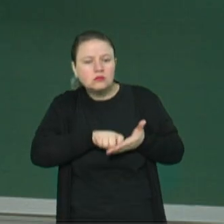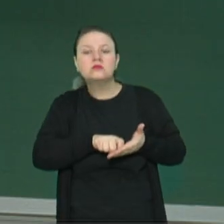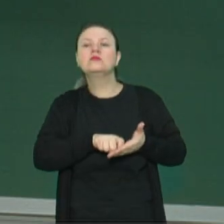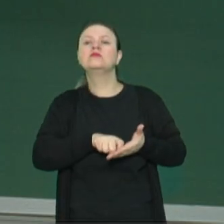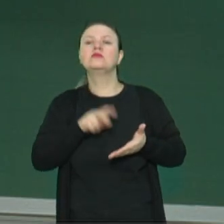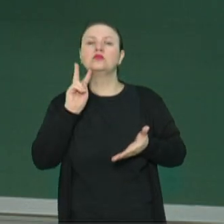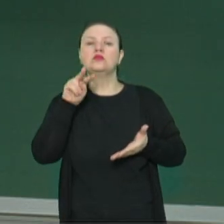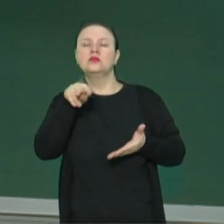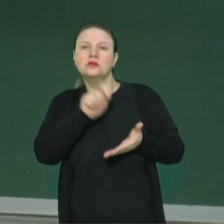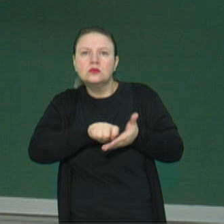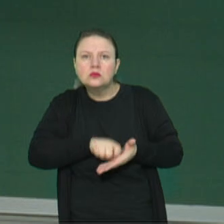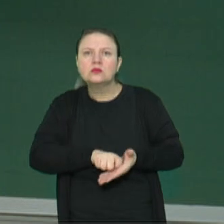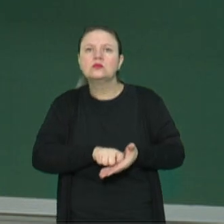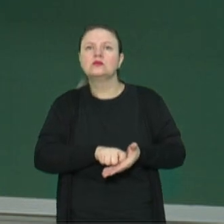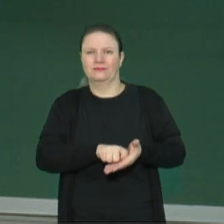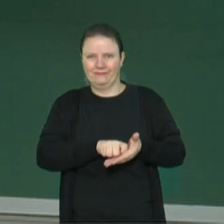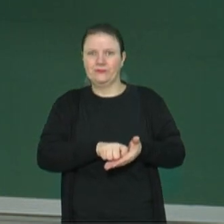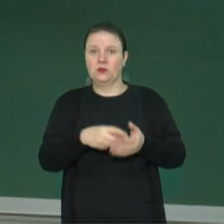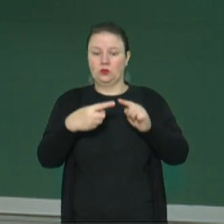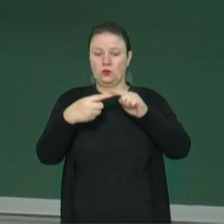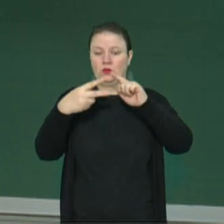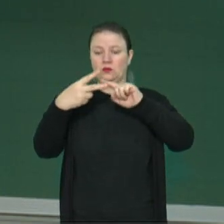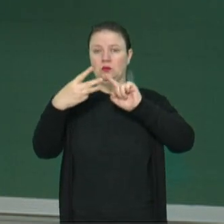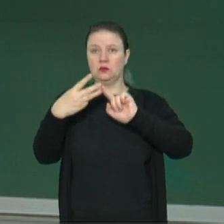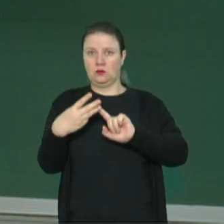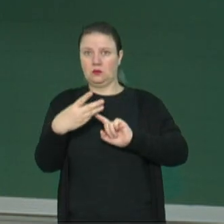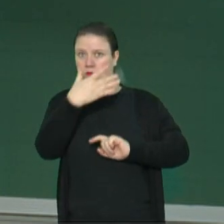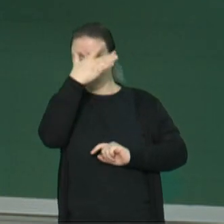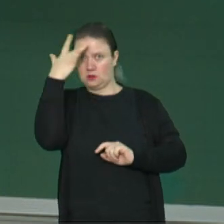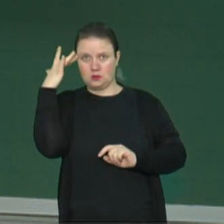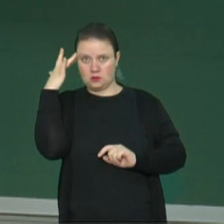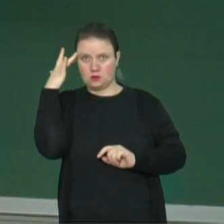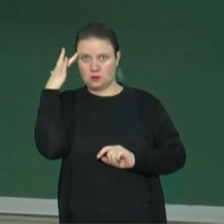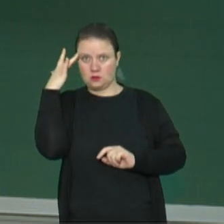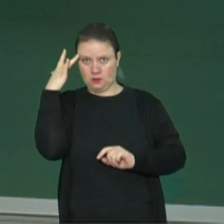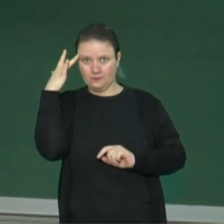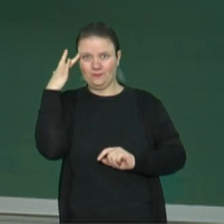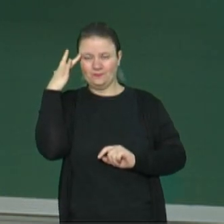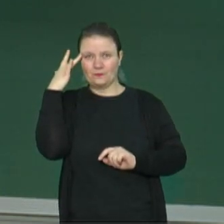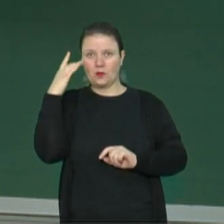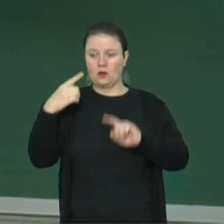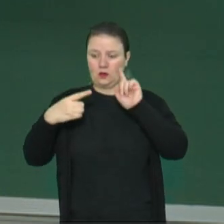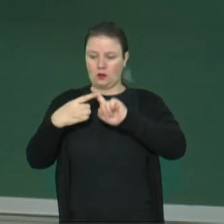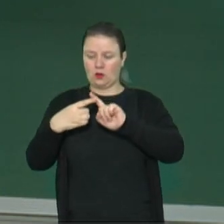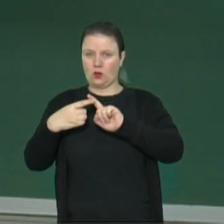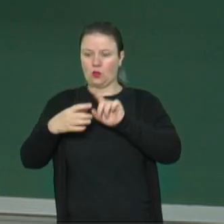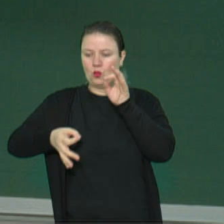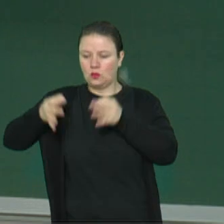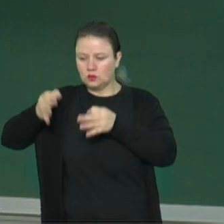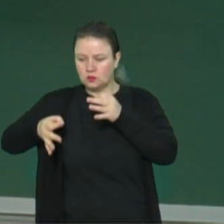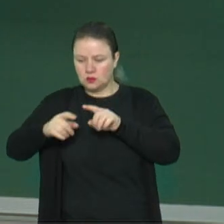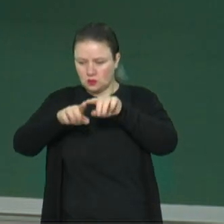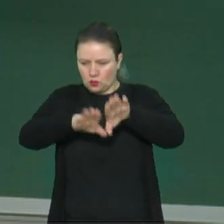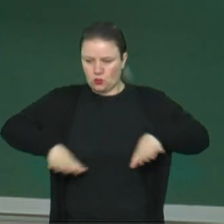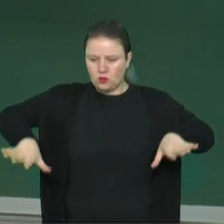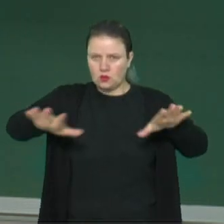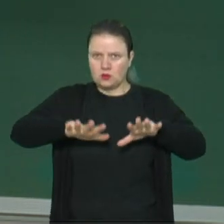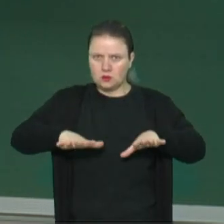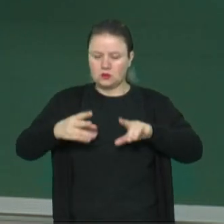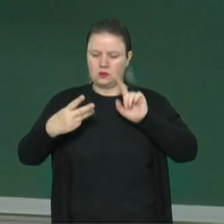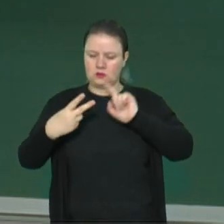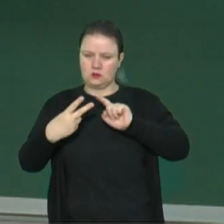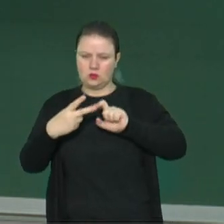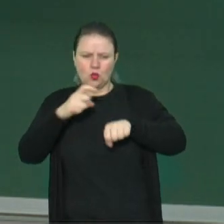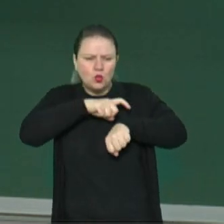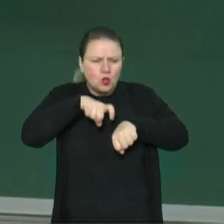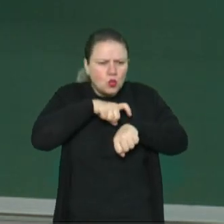são três pessoas envolvidas ali na luta do jiu-jitsu, né? O árbitro, que fica no tatame, o cronometrista, que